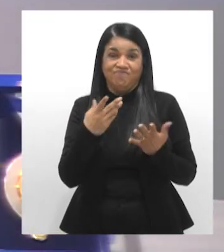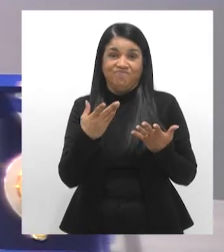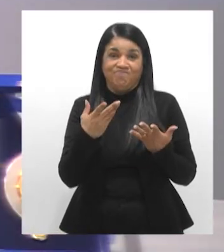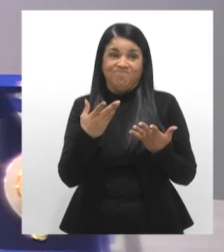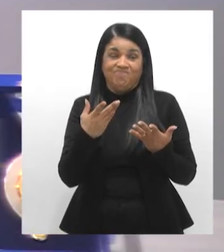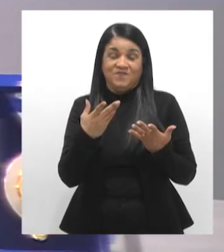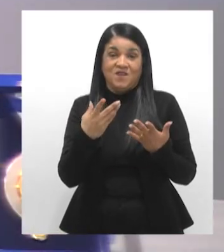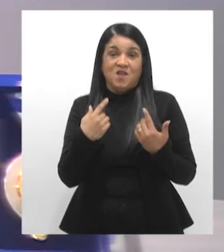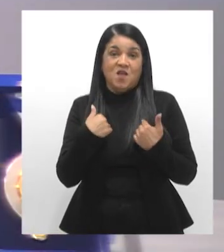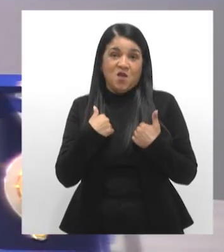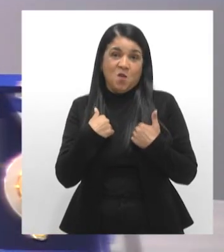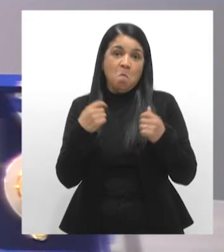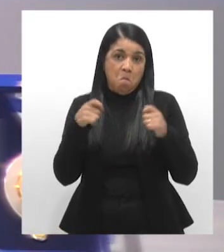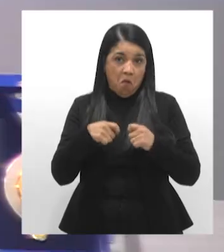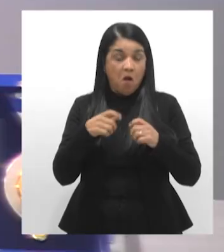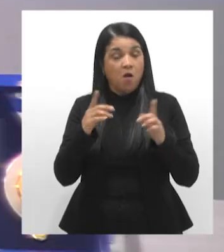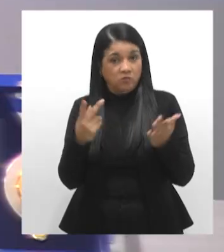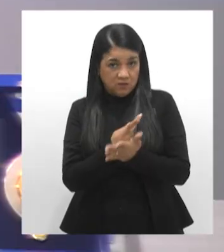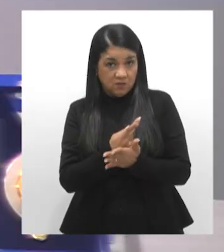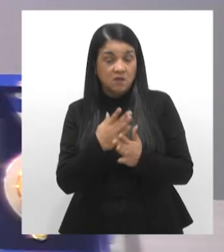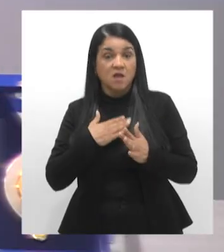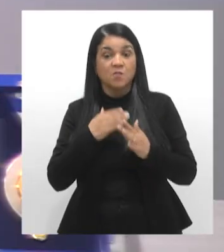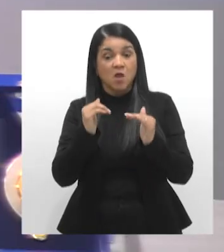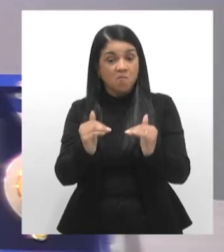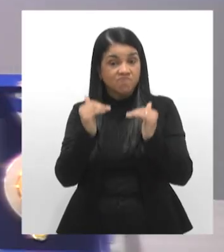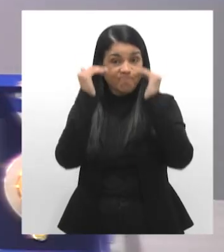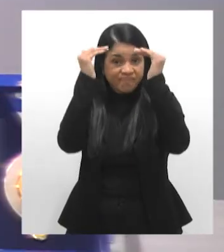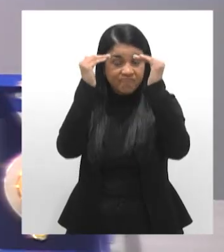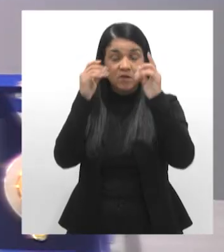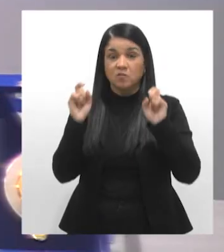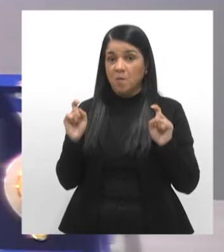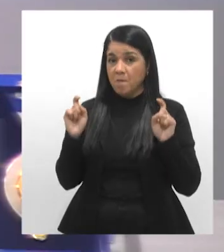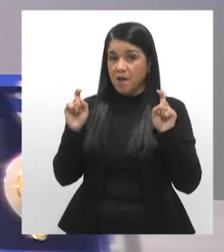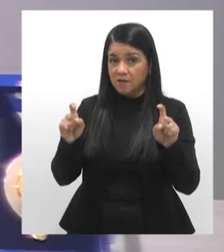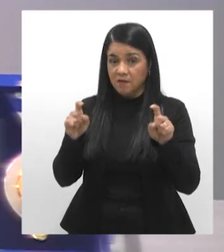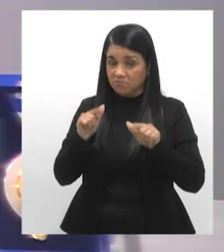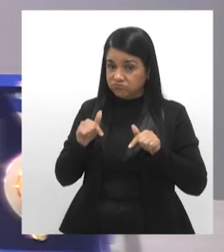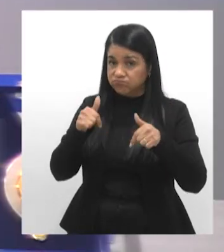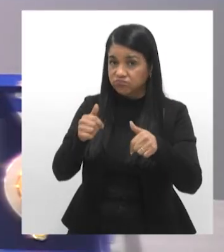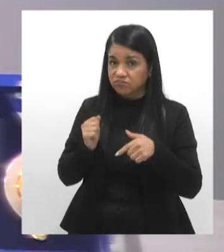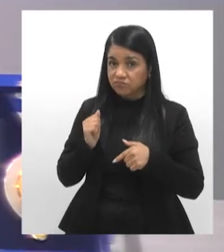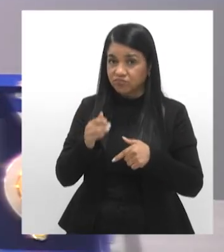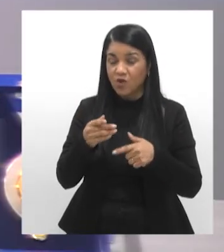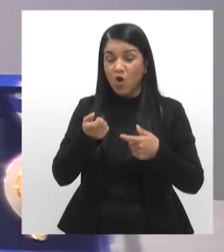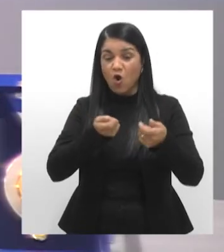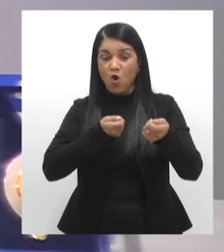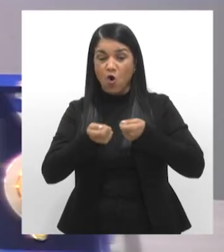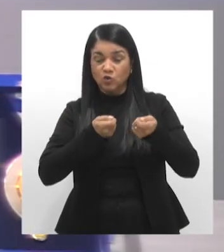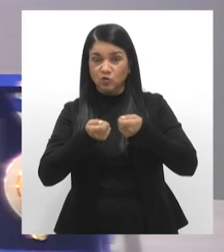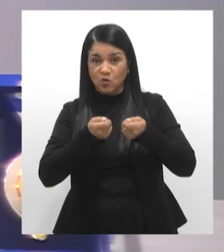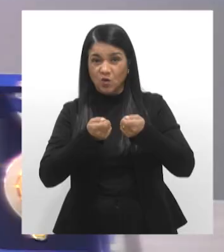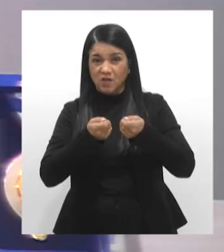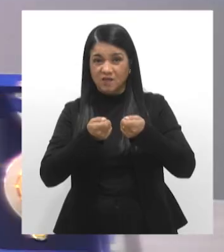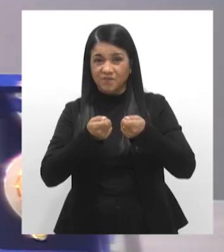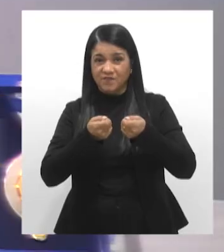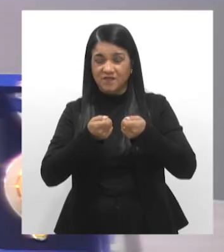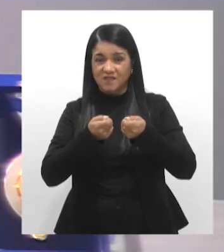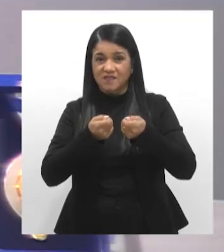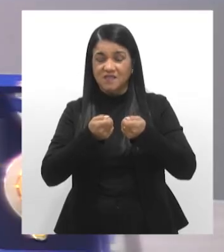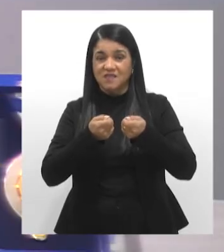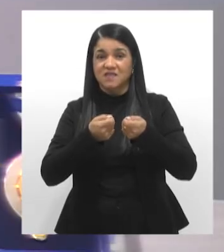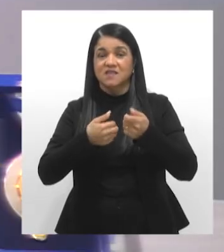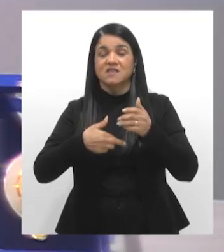importante função de um parlamentar é fazer o controle externo da